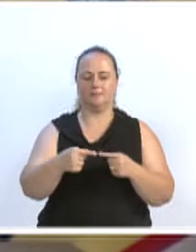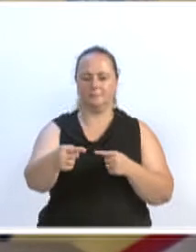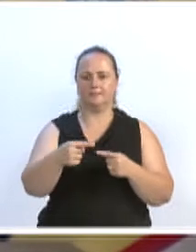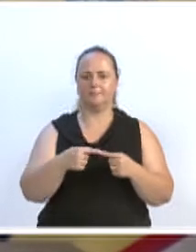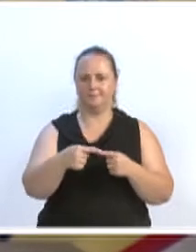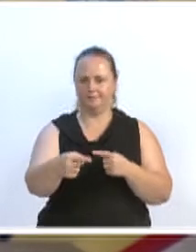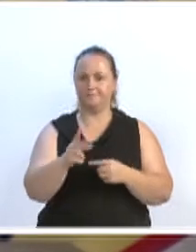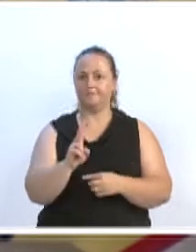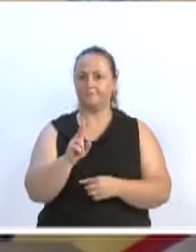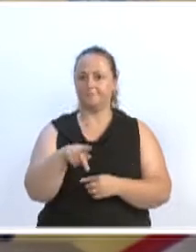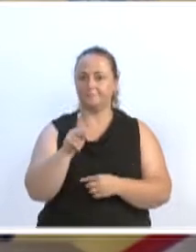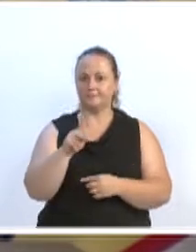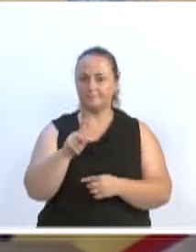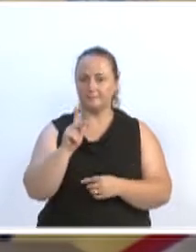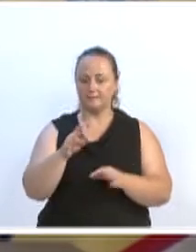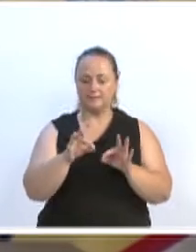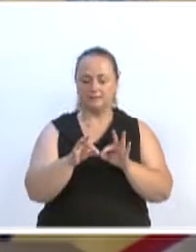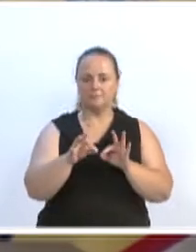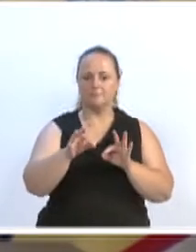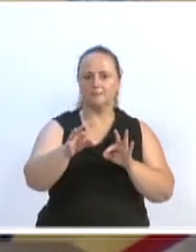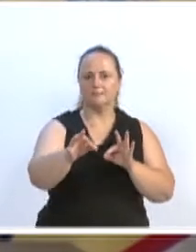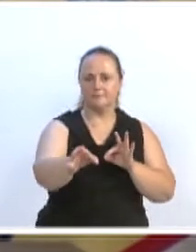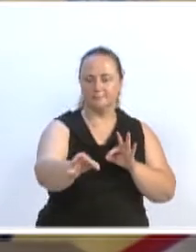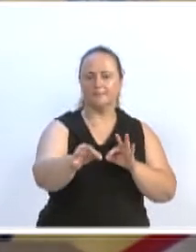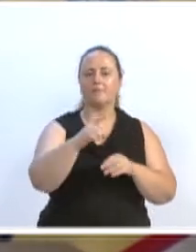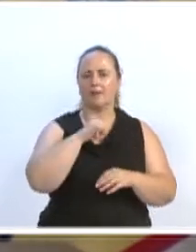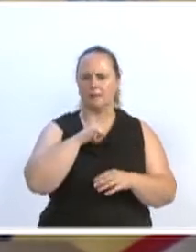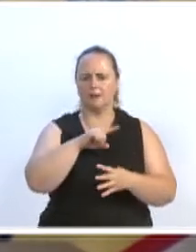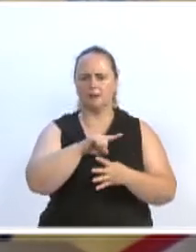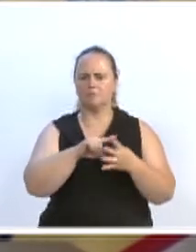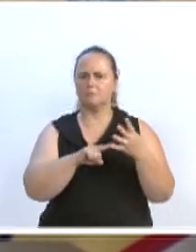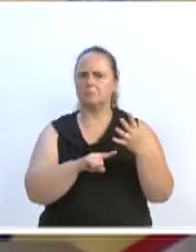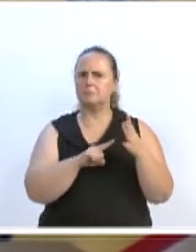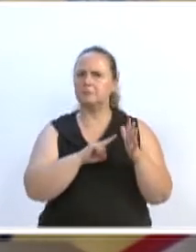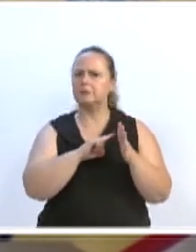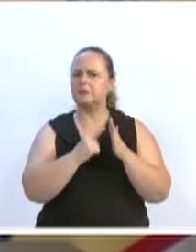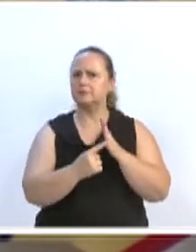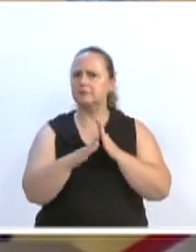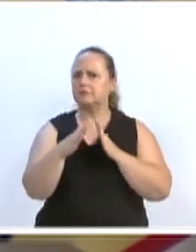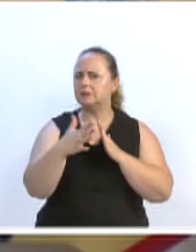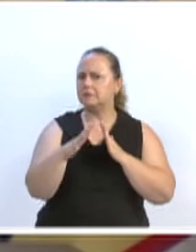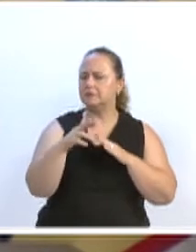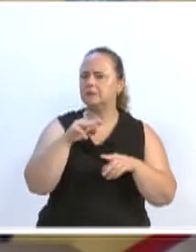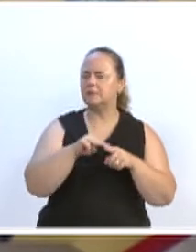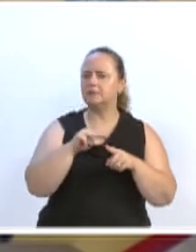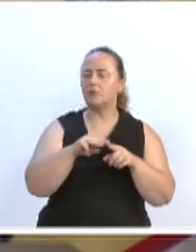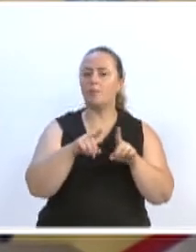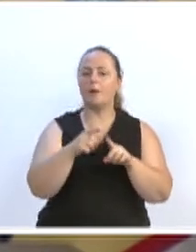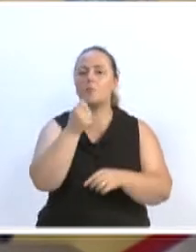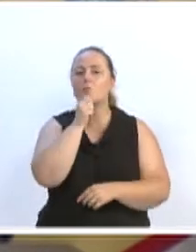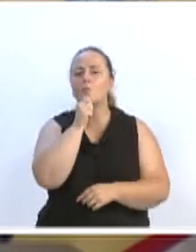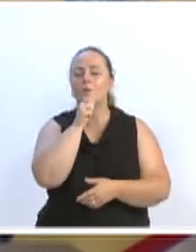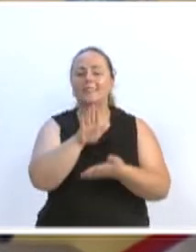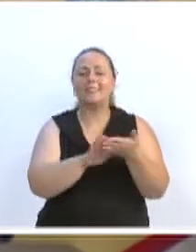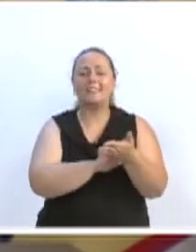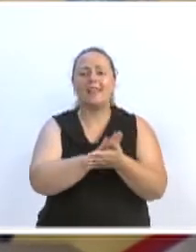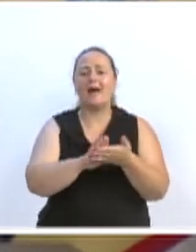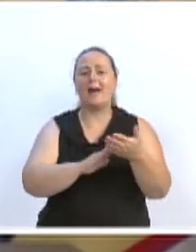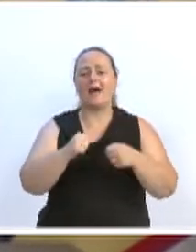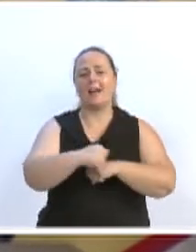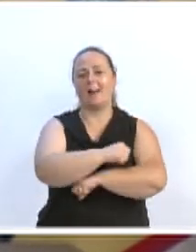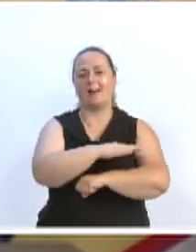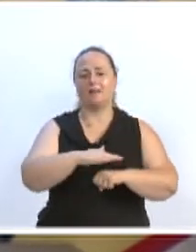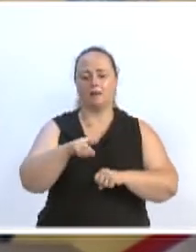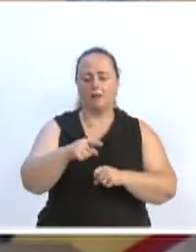é o único trecho em toda essa extensão desses 45 municípios que ela liga que ainda não foi pavimentado então a